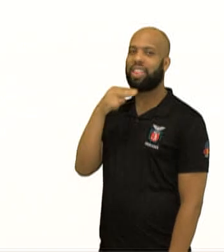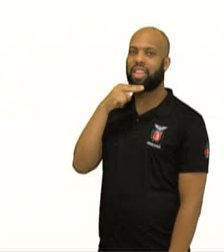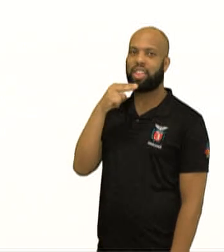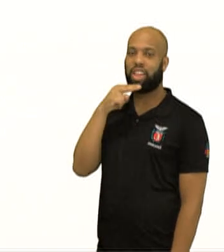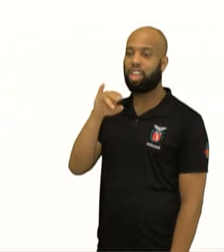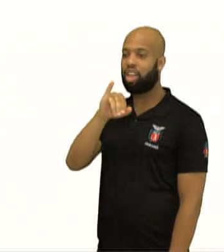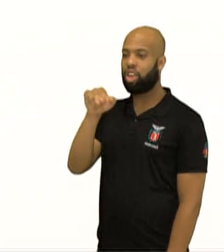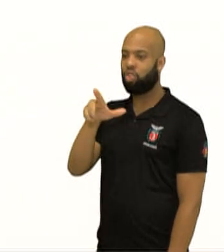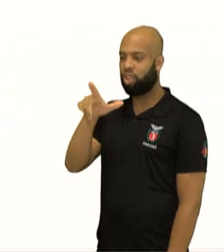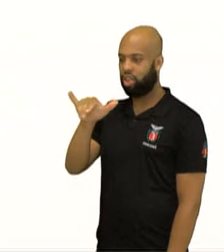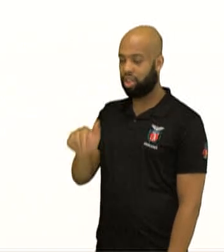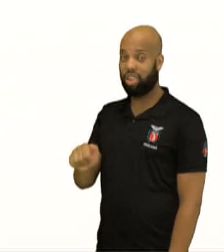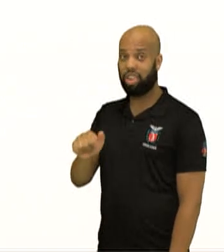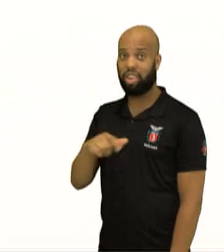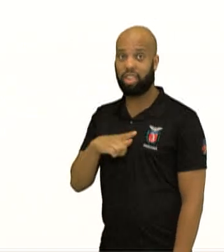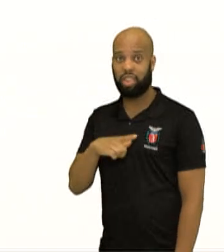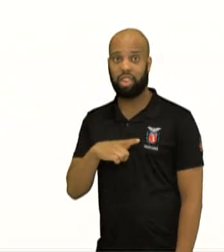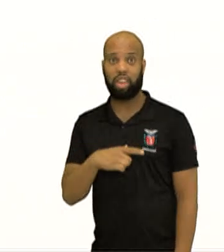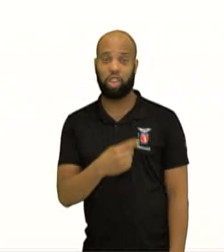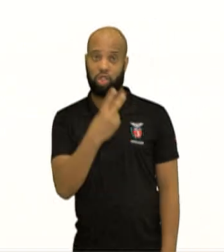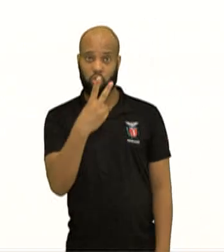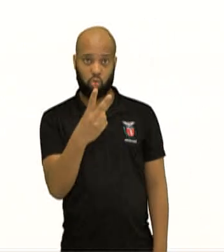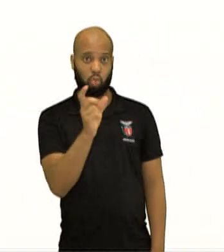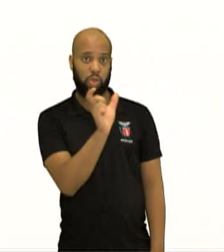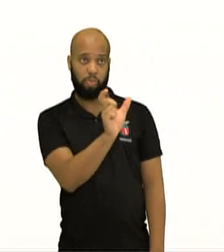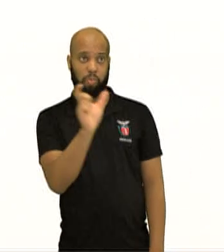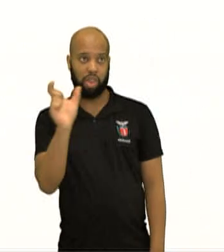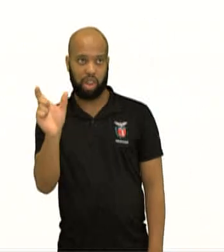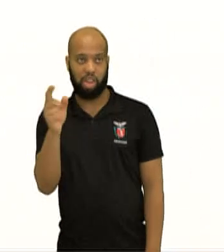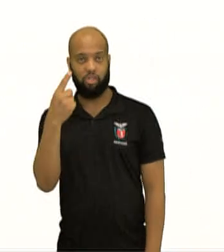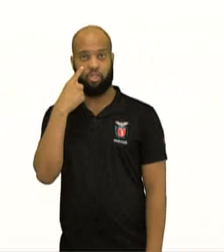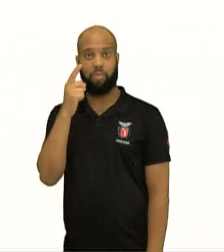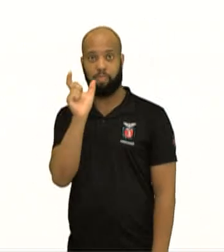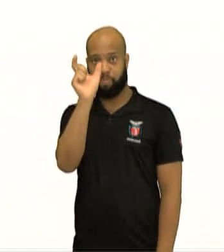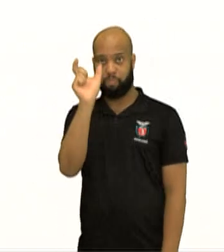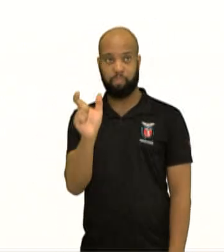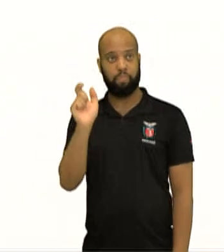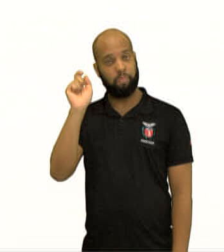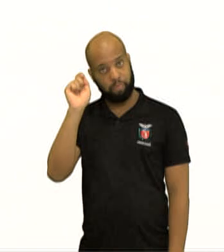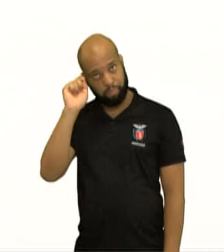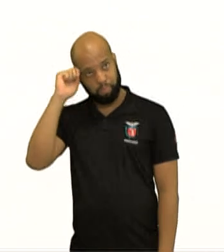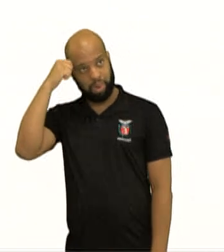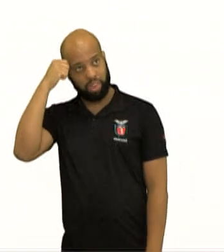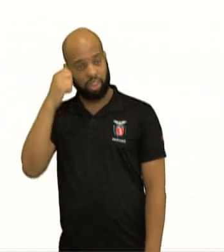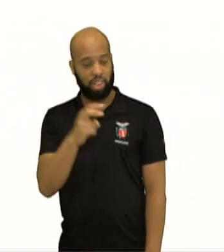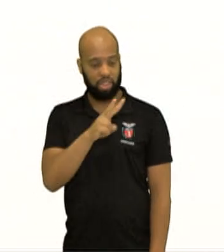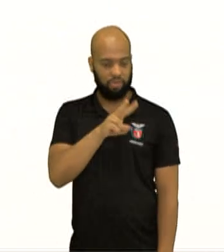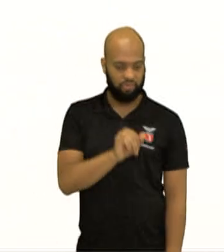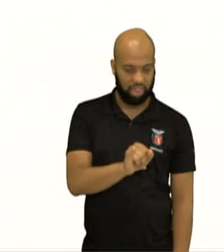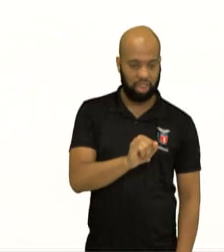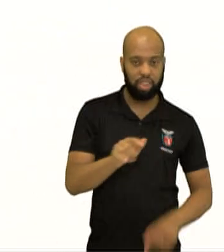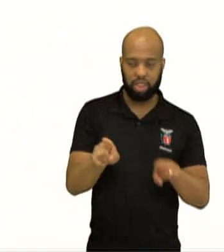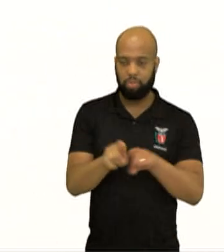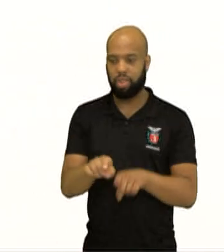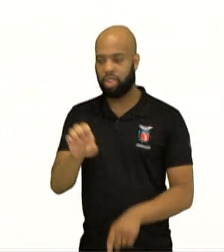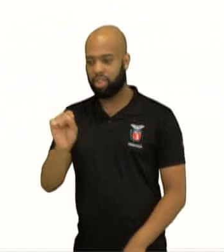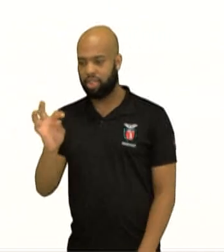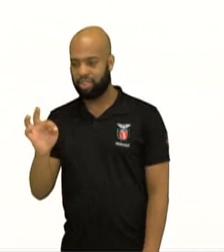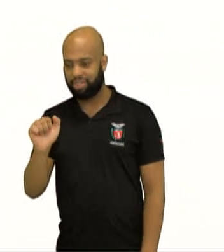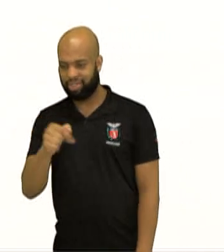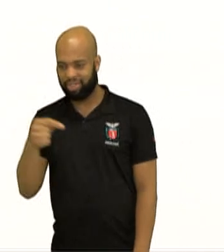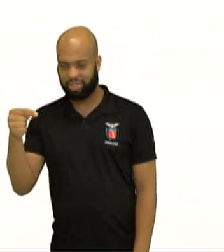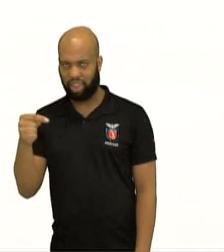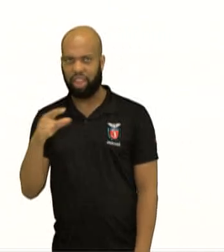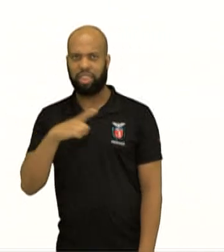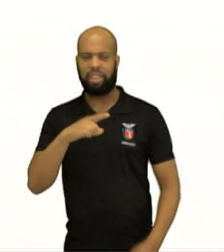duas palavras em destaque, né? Vai e está. Então, todas as frases acima têm sentido completo? Sim, né? Que é